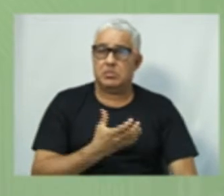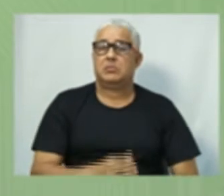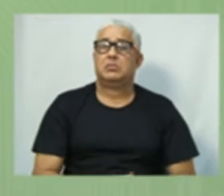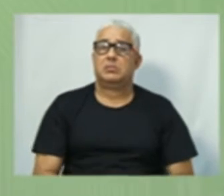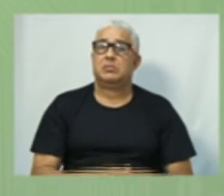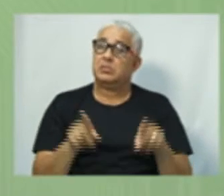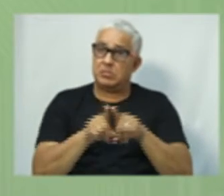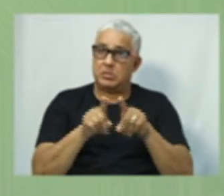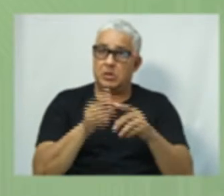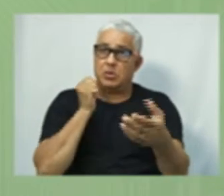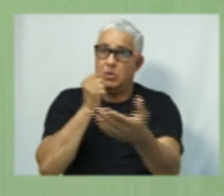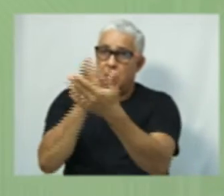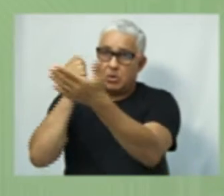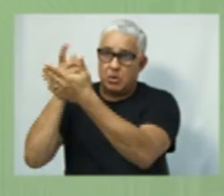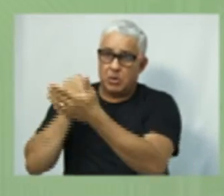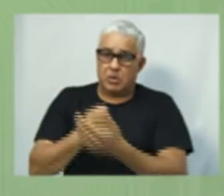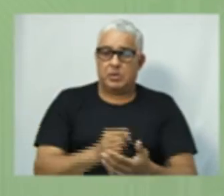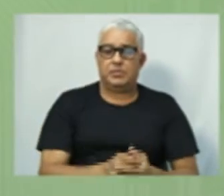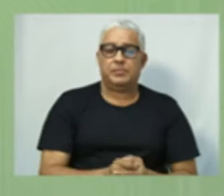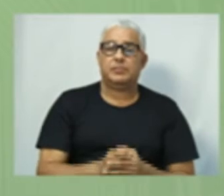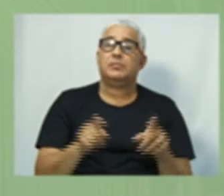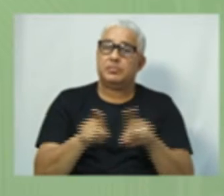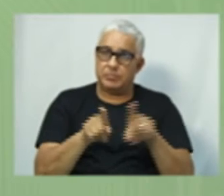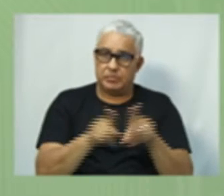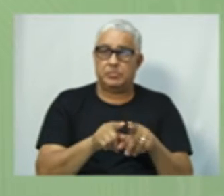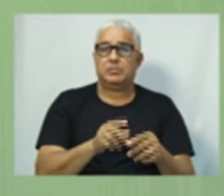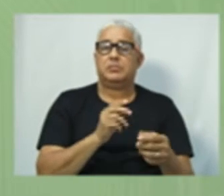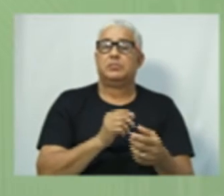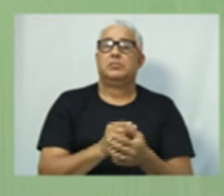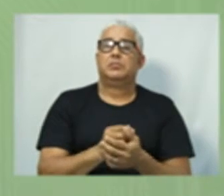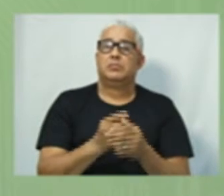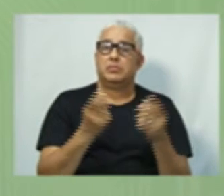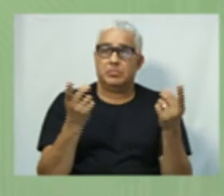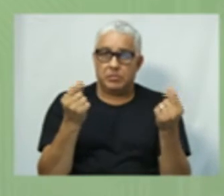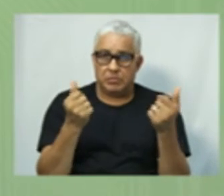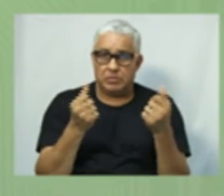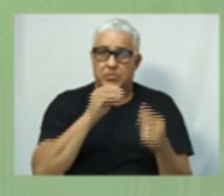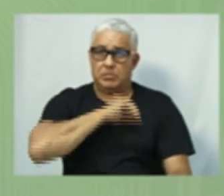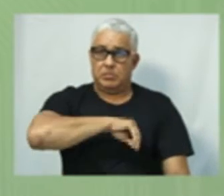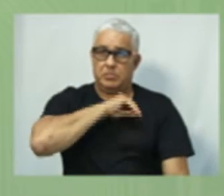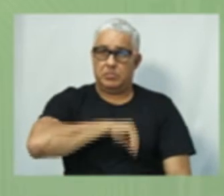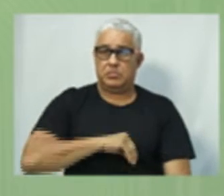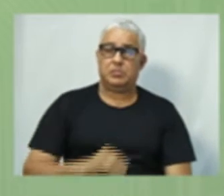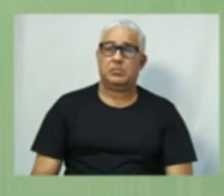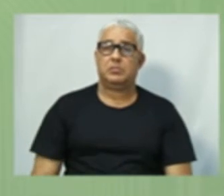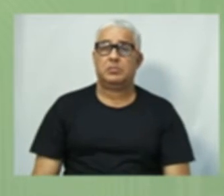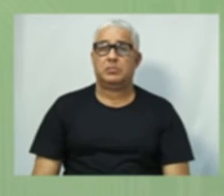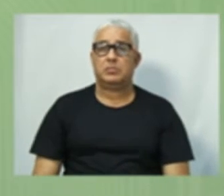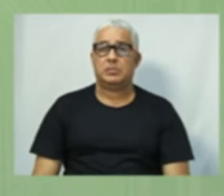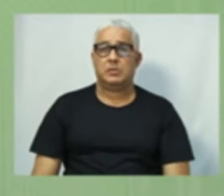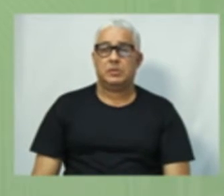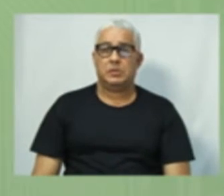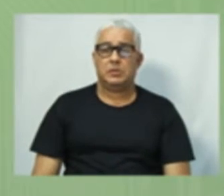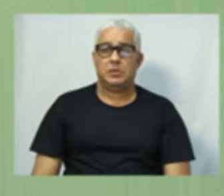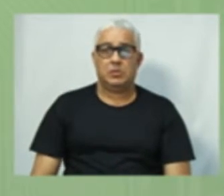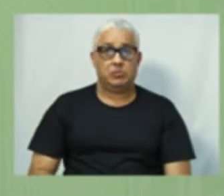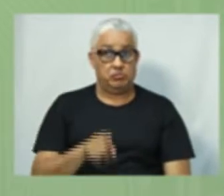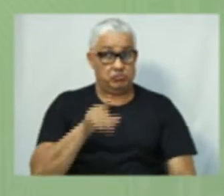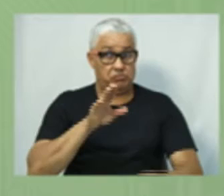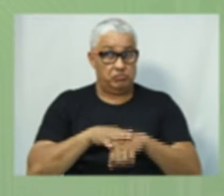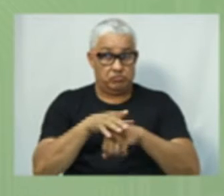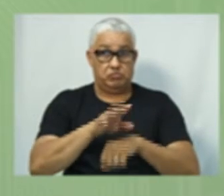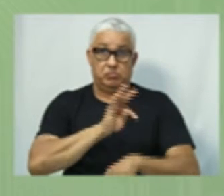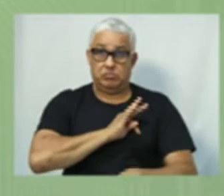das compras e os valores da folha de pagamento. A partir daí, você, gestor